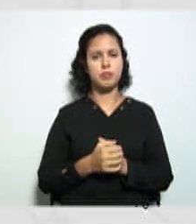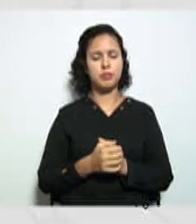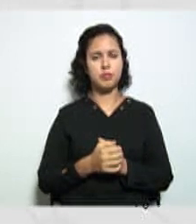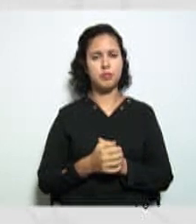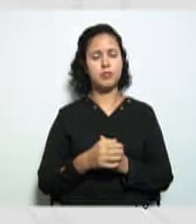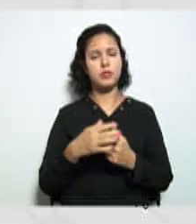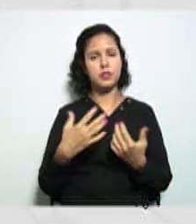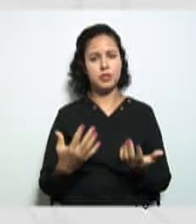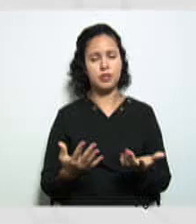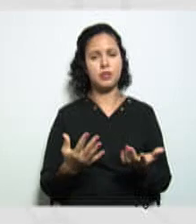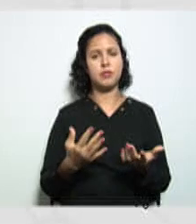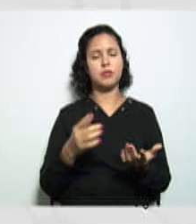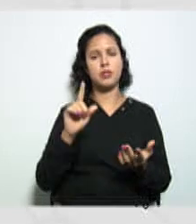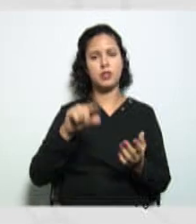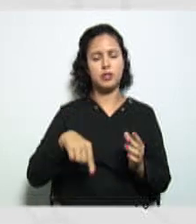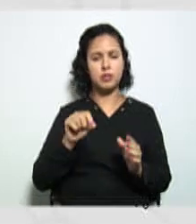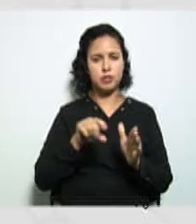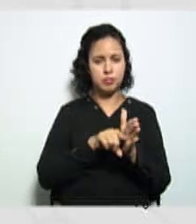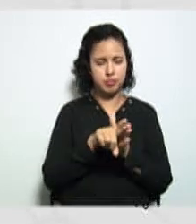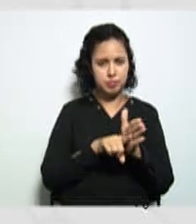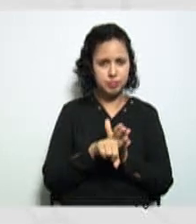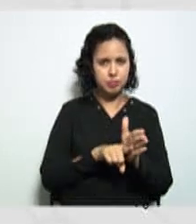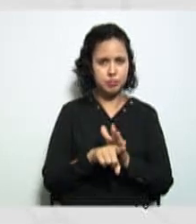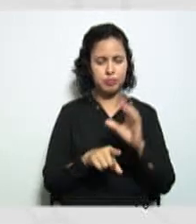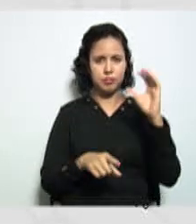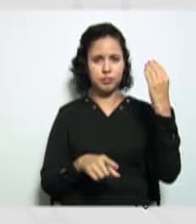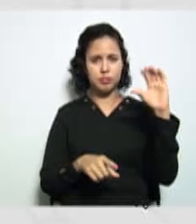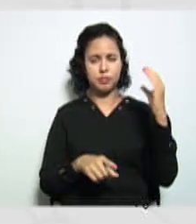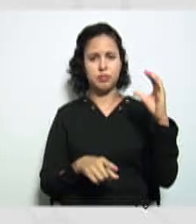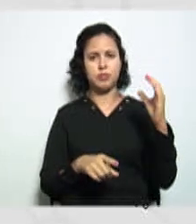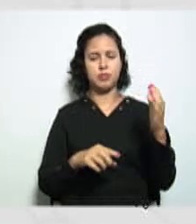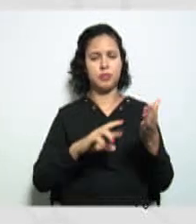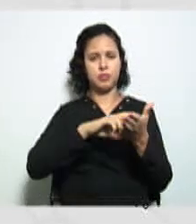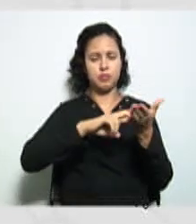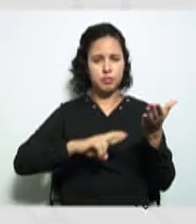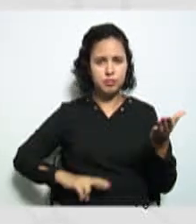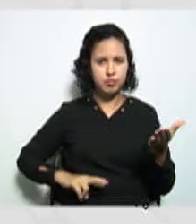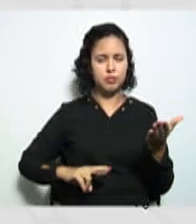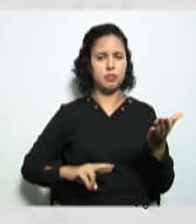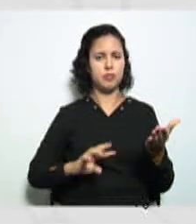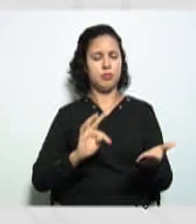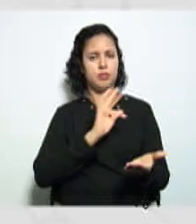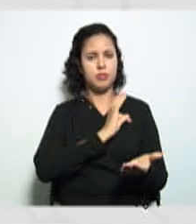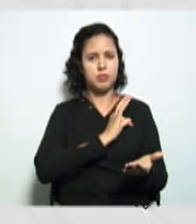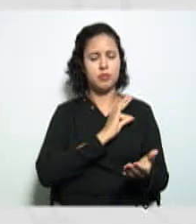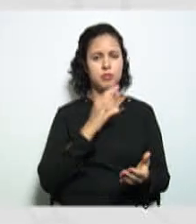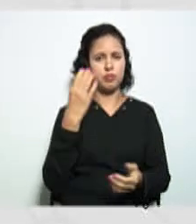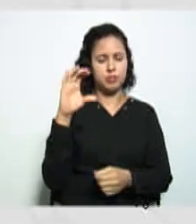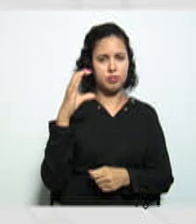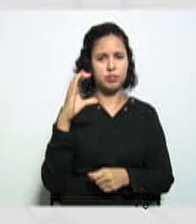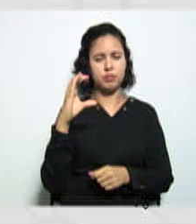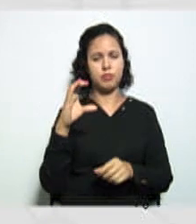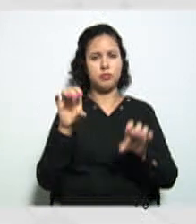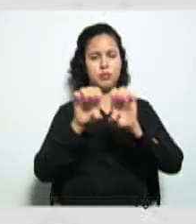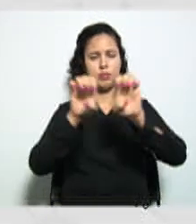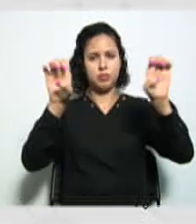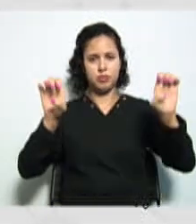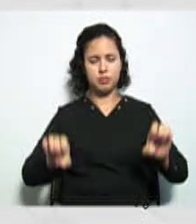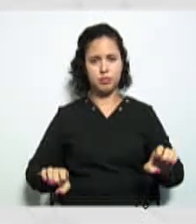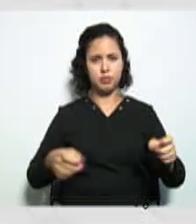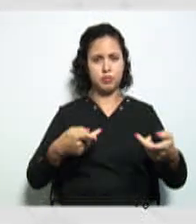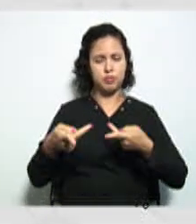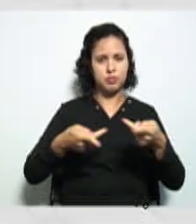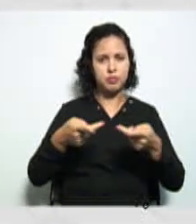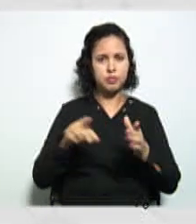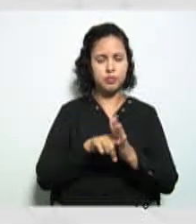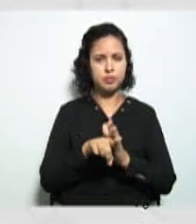nossa ementa é pesquisa científica, redação técnica e científica, estrutura de projetos de